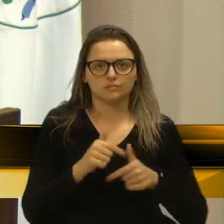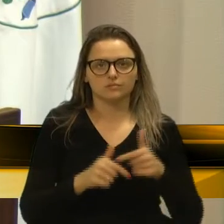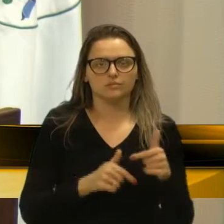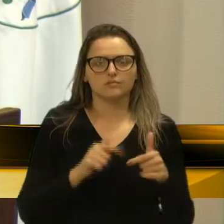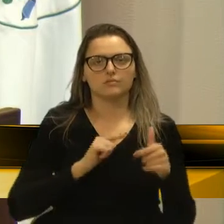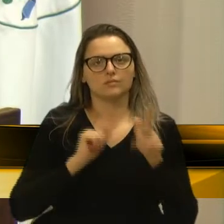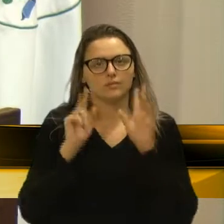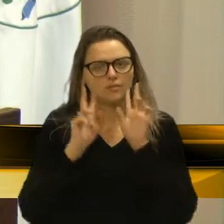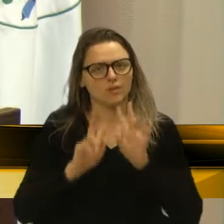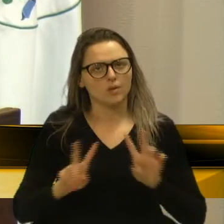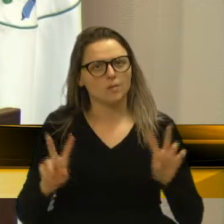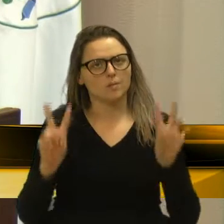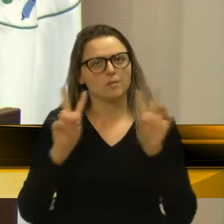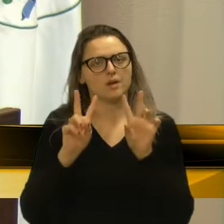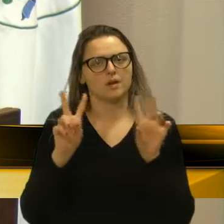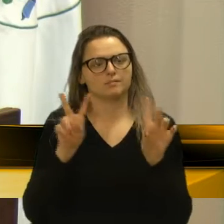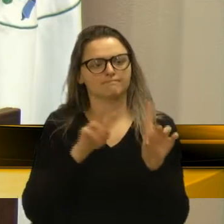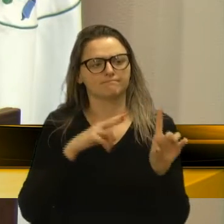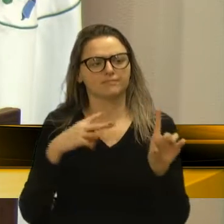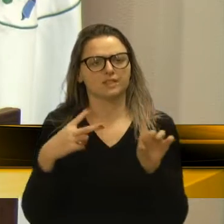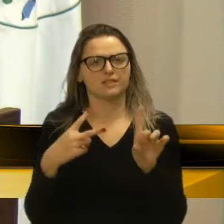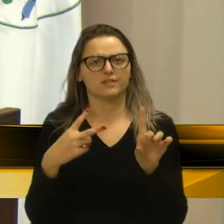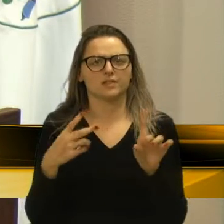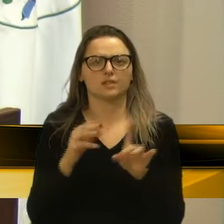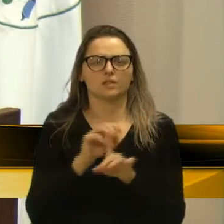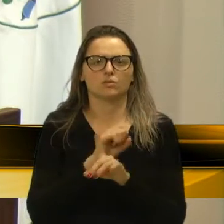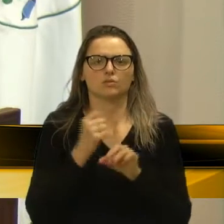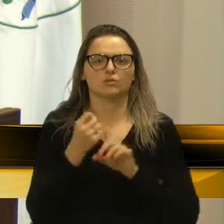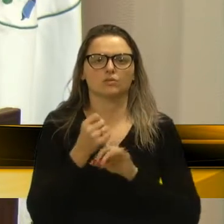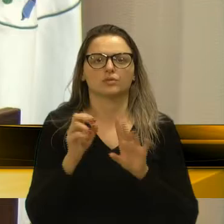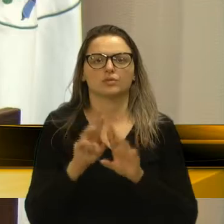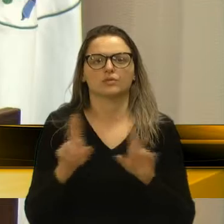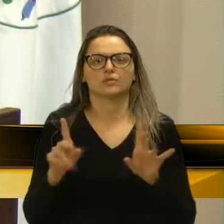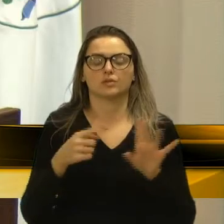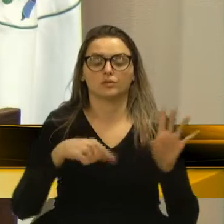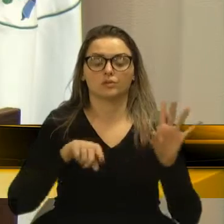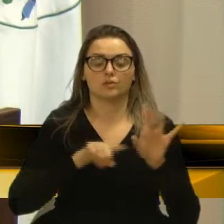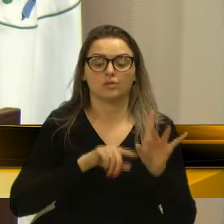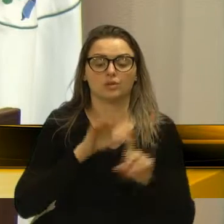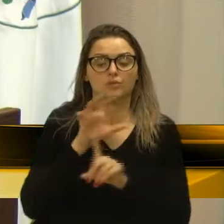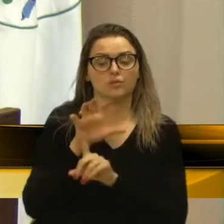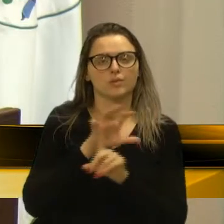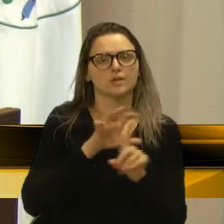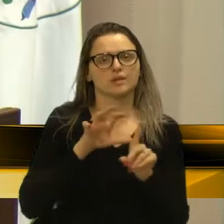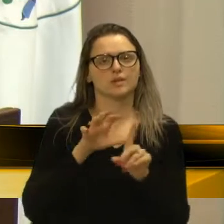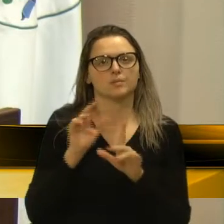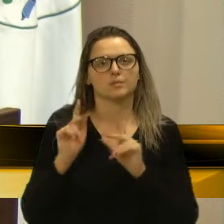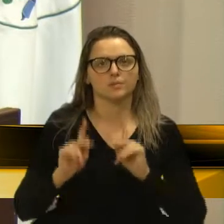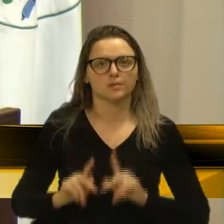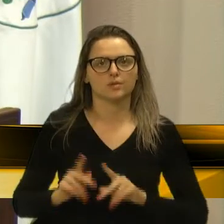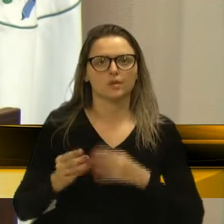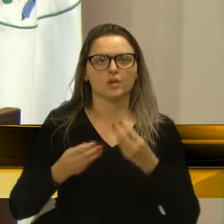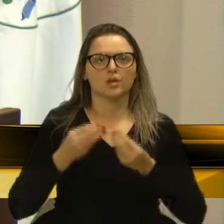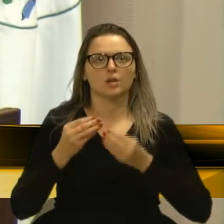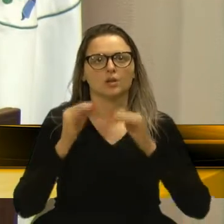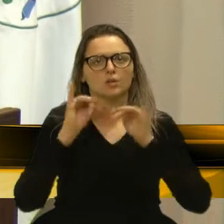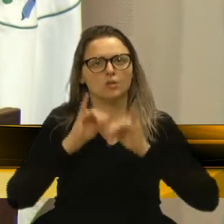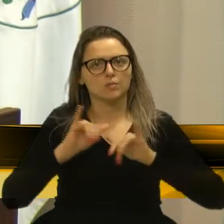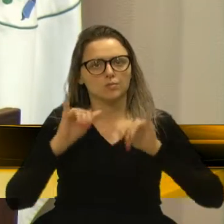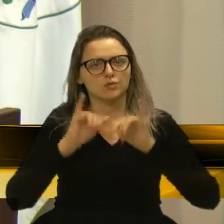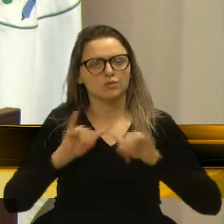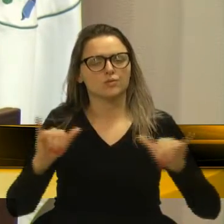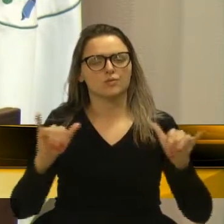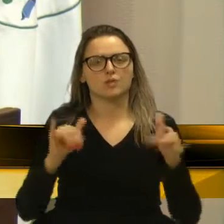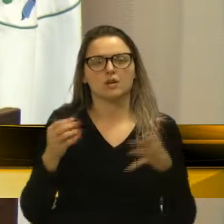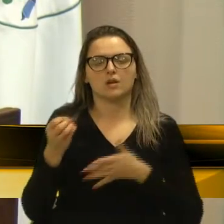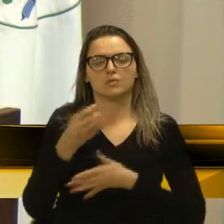olhar, né? Nós somos lideranças, nós somos formadores de opinião, como nós vamos disseminar esse conceito,